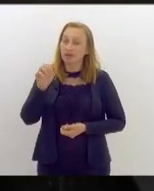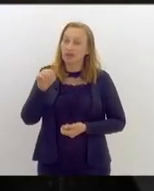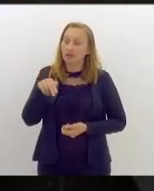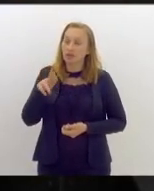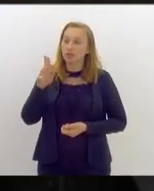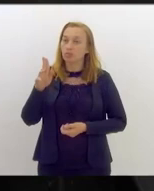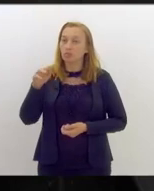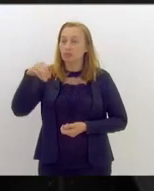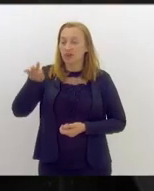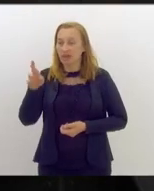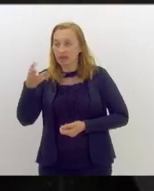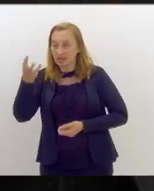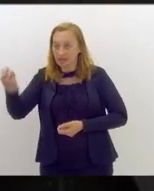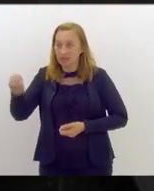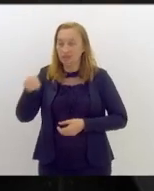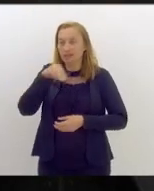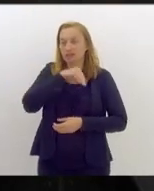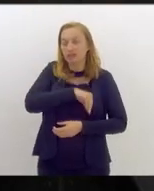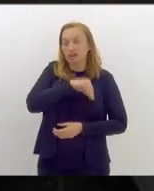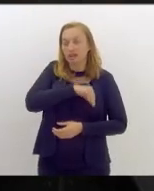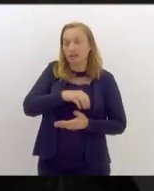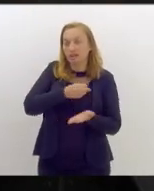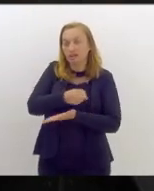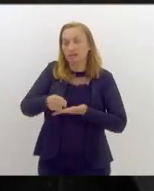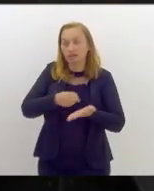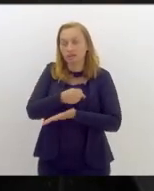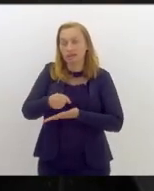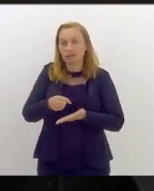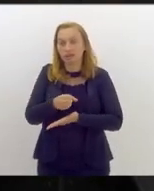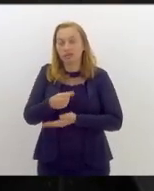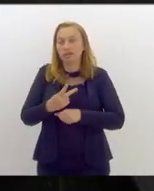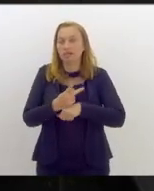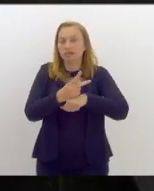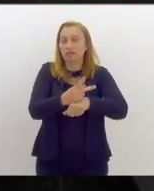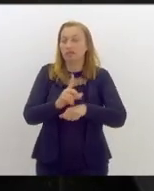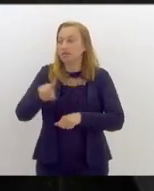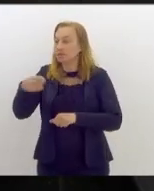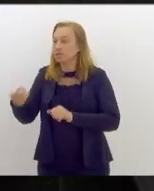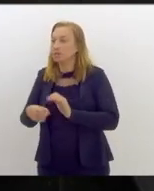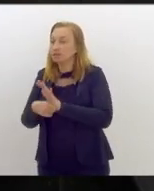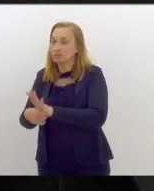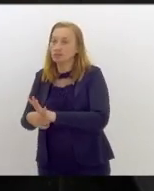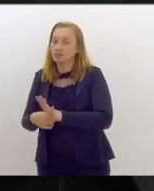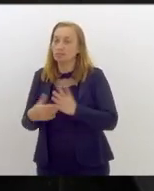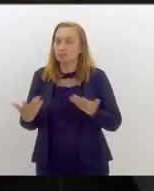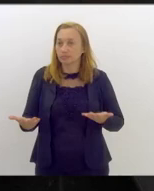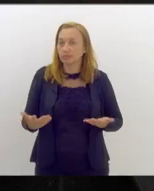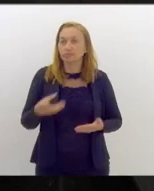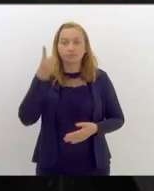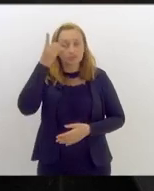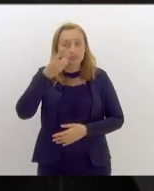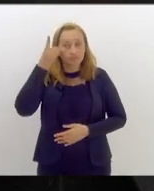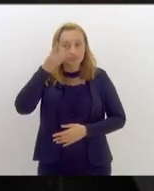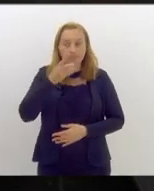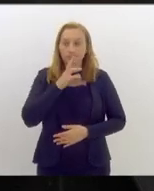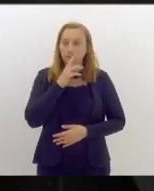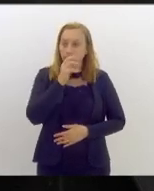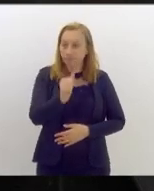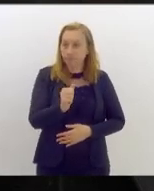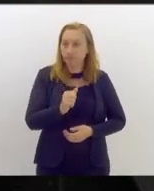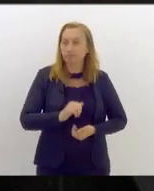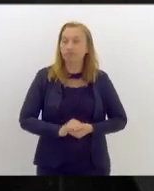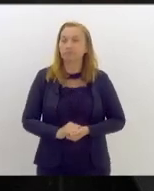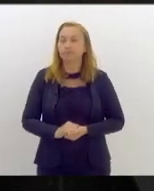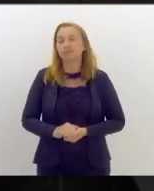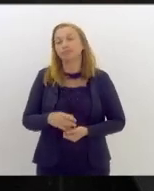considerando salário base aos gratificações e demais benefícios incidente Deputado Rodrigo Amorim